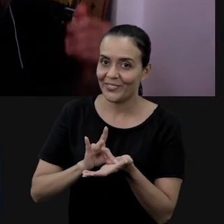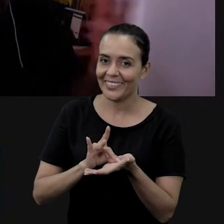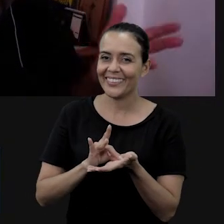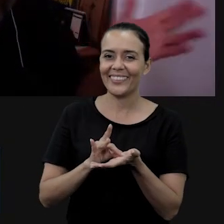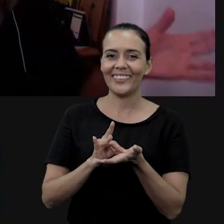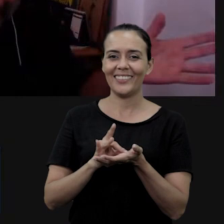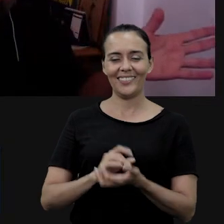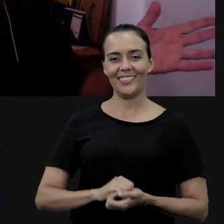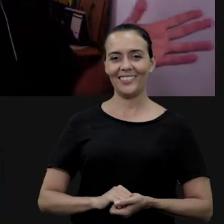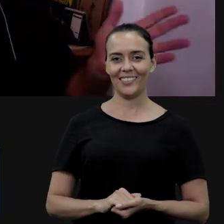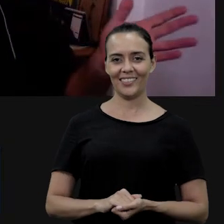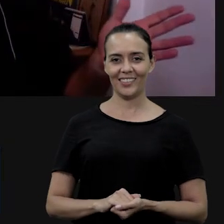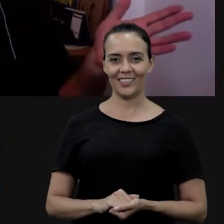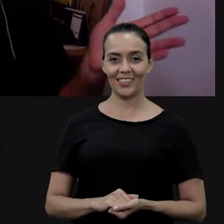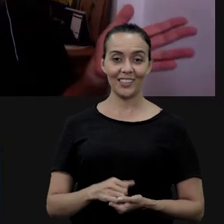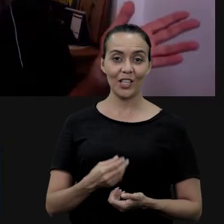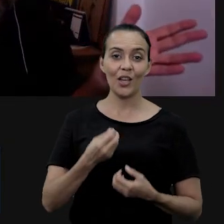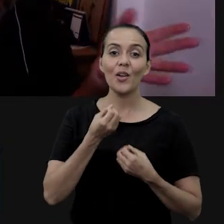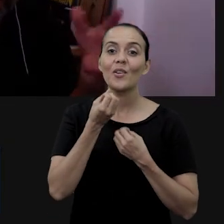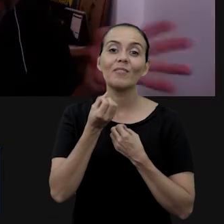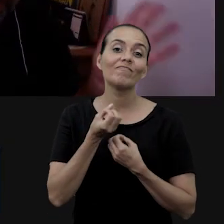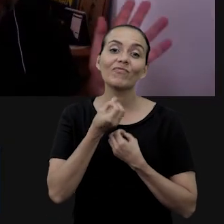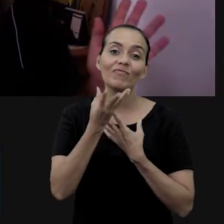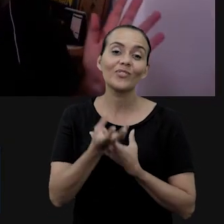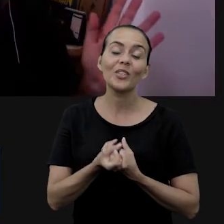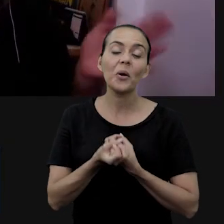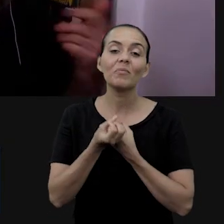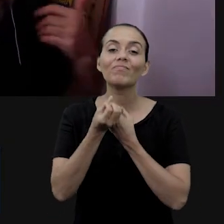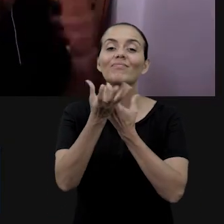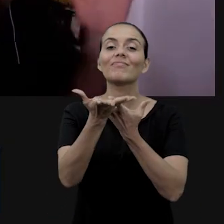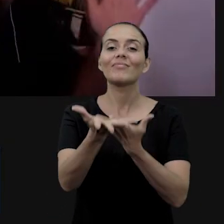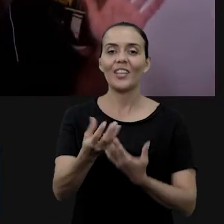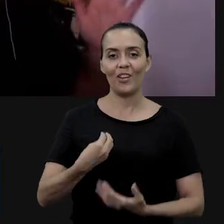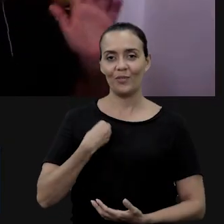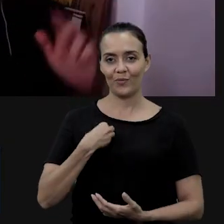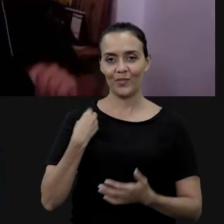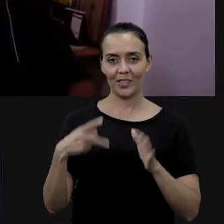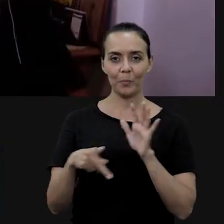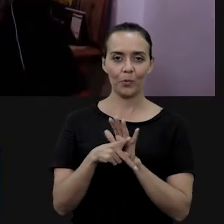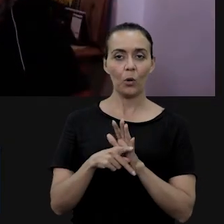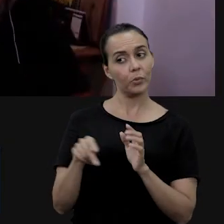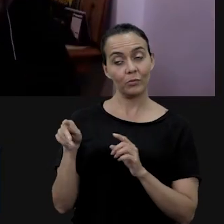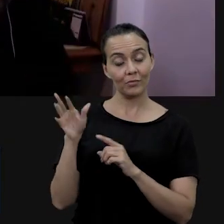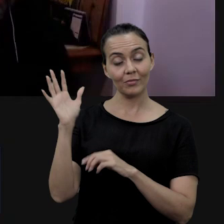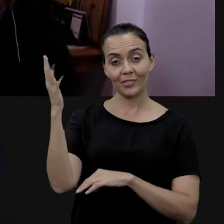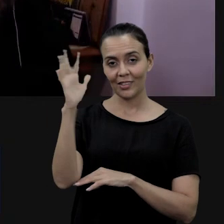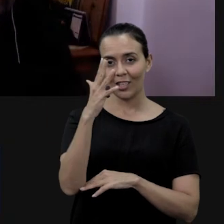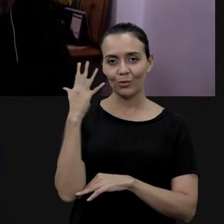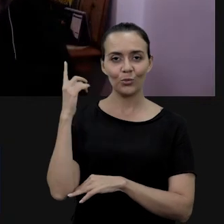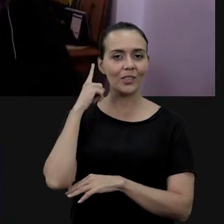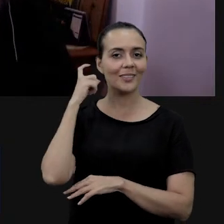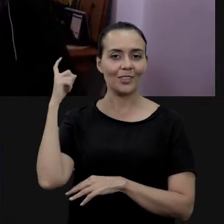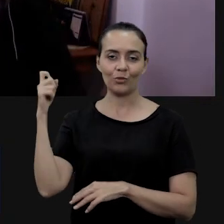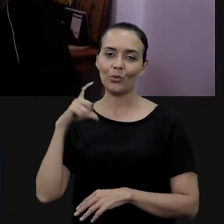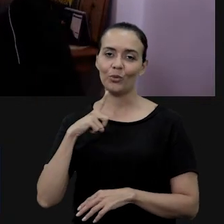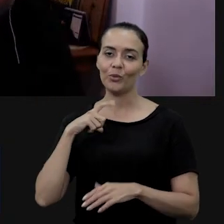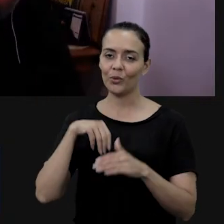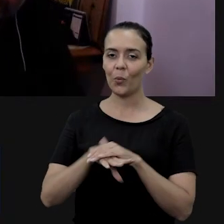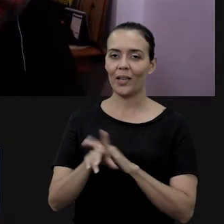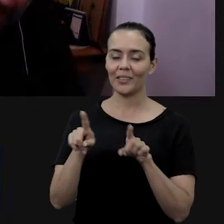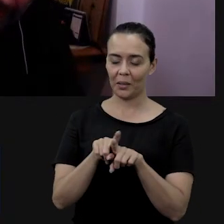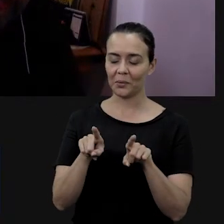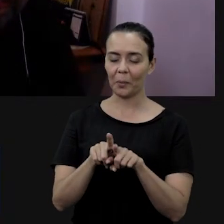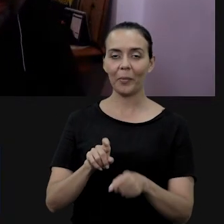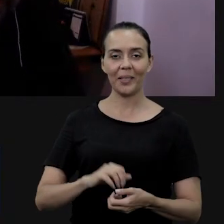gente chama, pessoas reais, contando a Como é sua que. vida. Então, eu tenho um banco enorme de sons e de som de natureza. Você